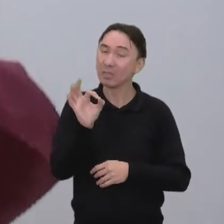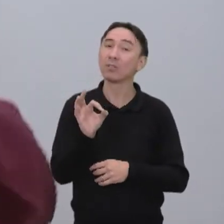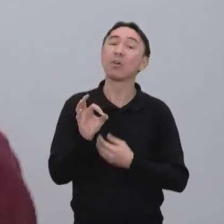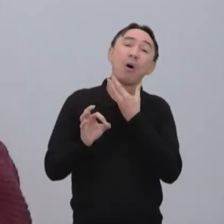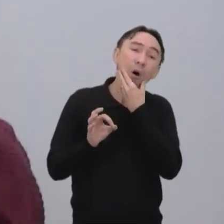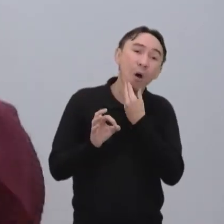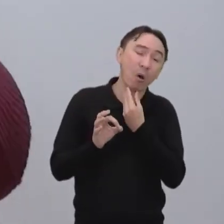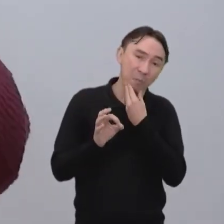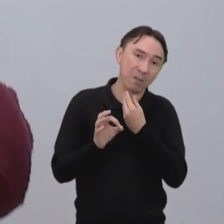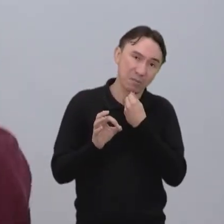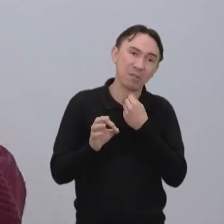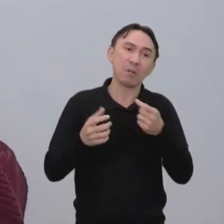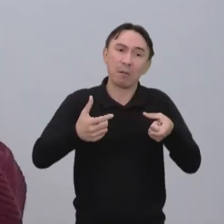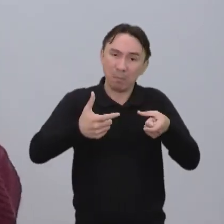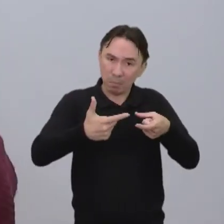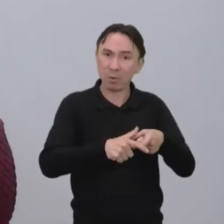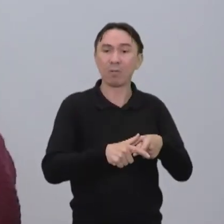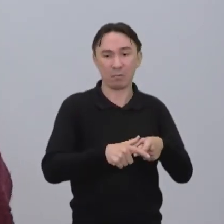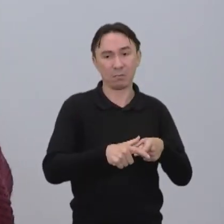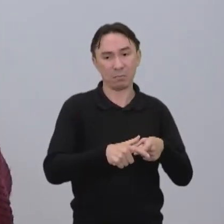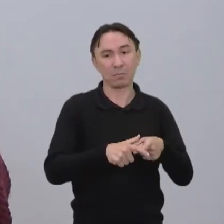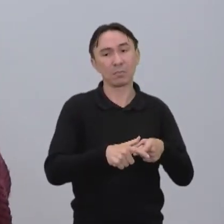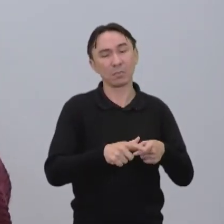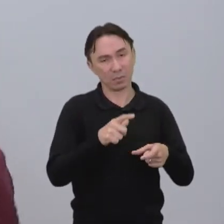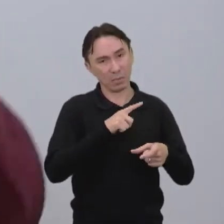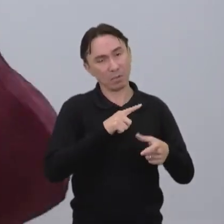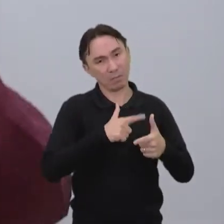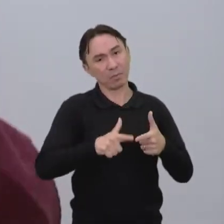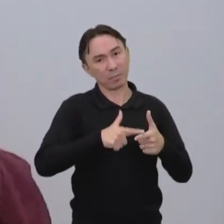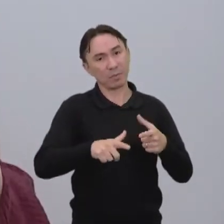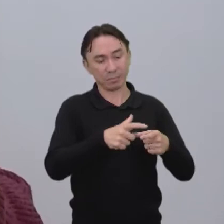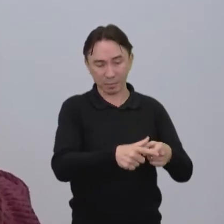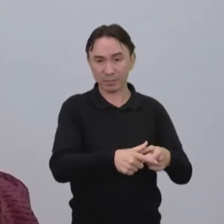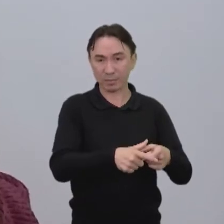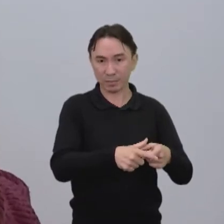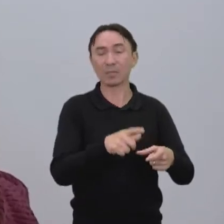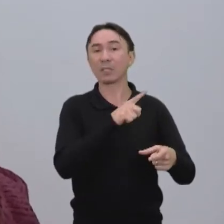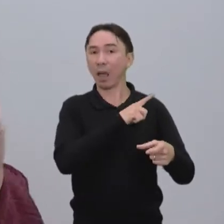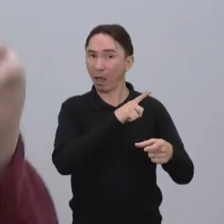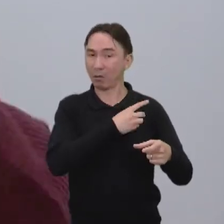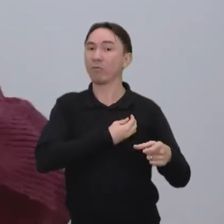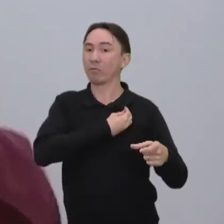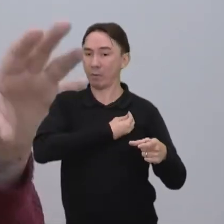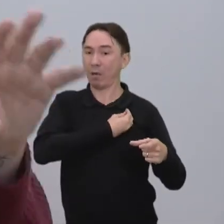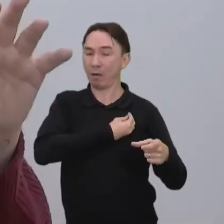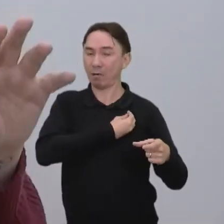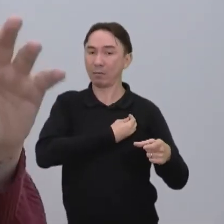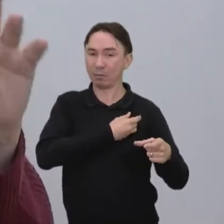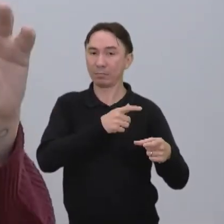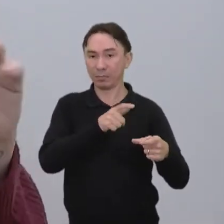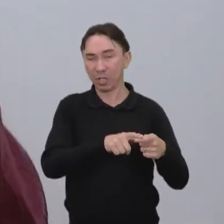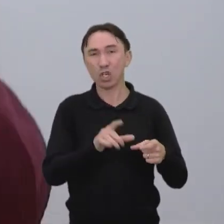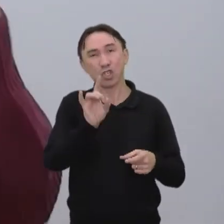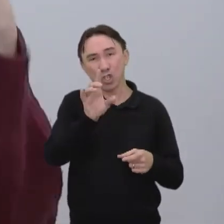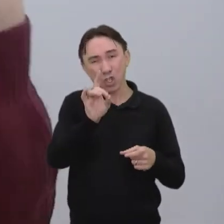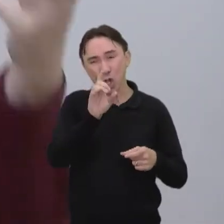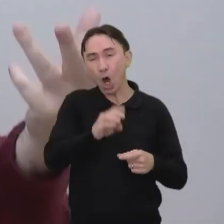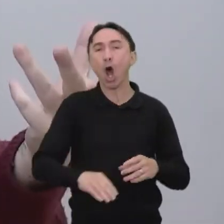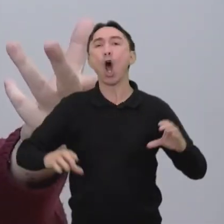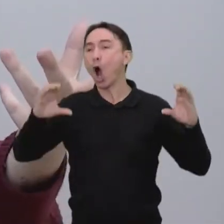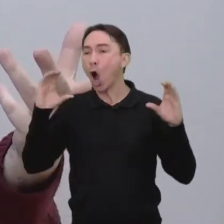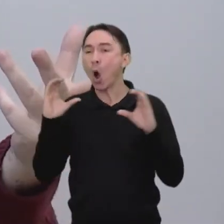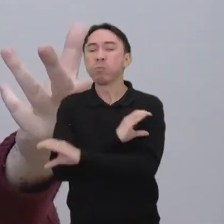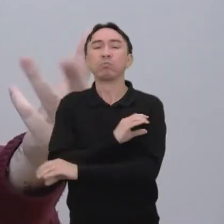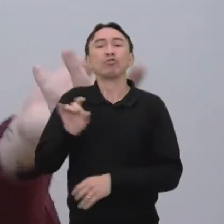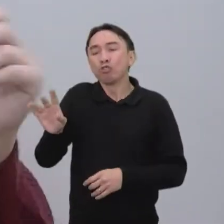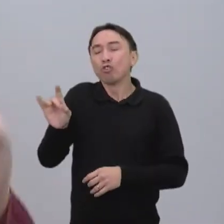prevalência menor, são menos homens que sofrem desse tipo de transtorno, mas eles existem. Então, não é efetivamente, como se pensou